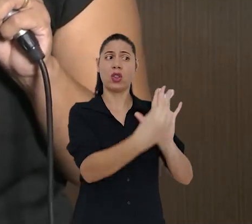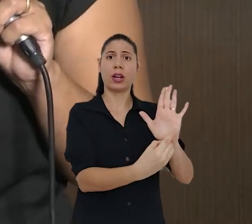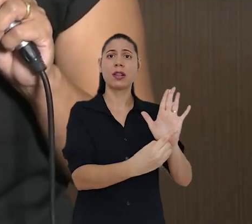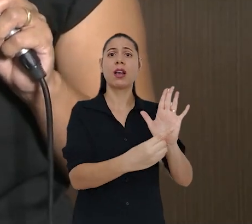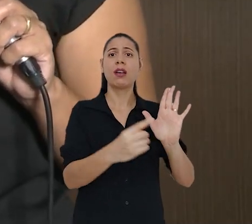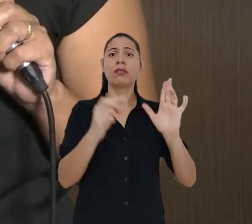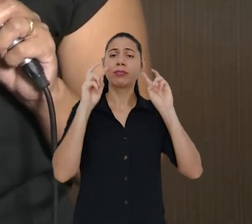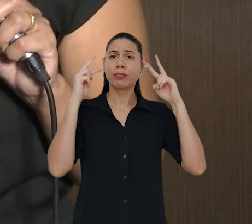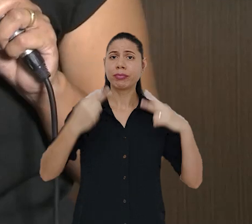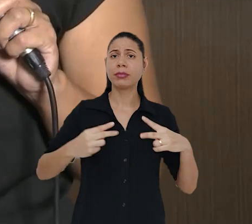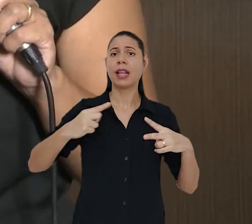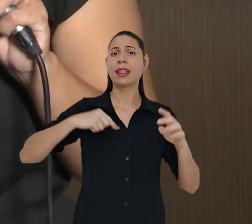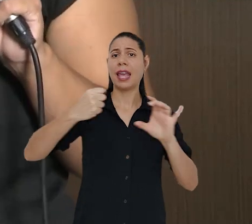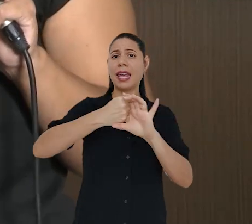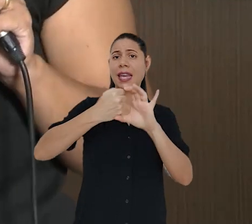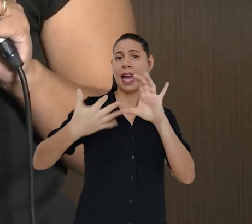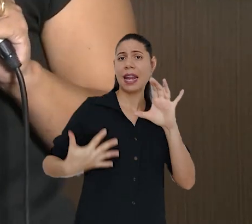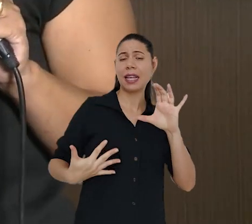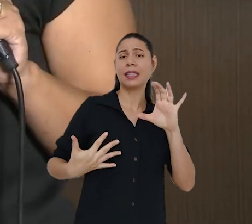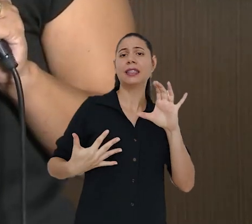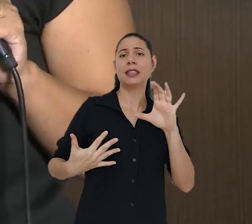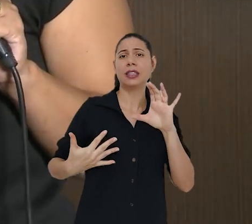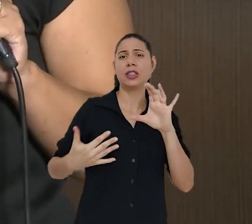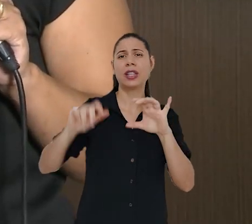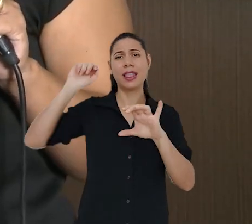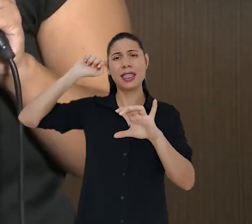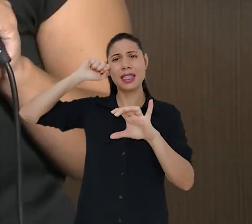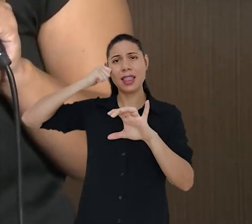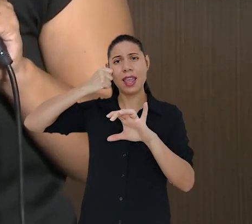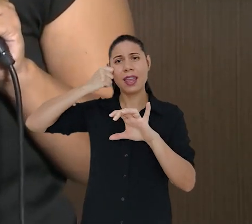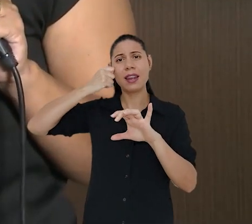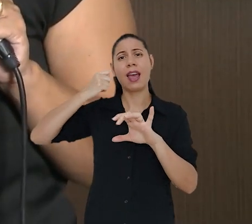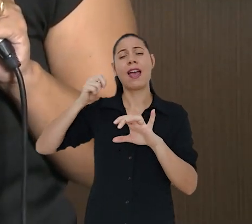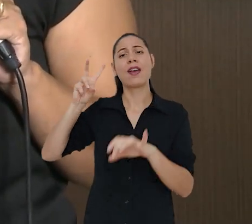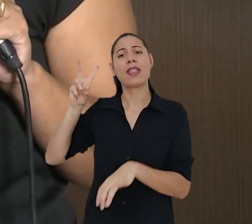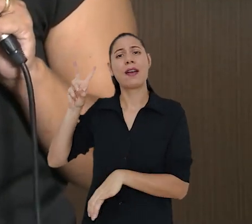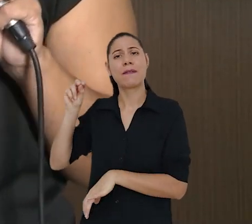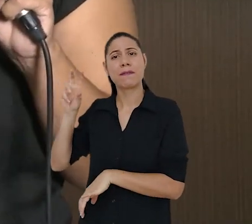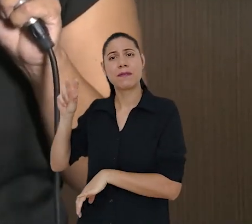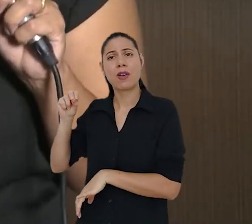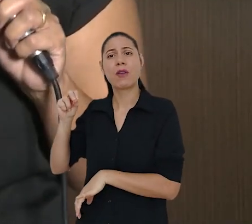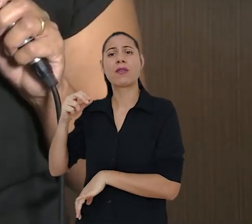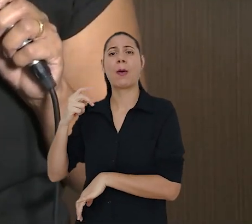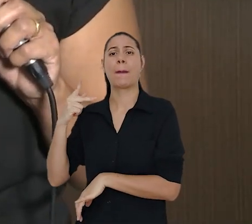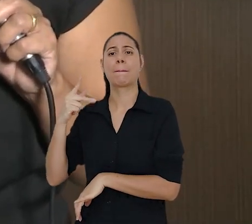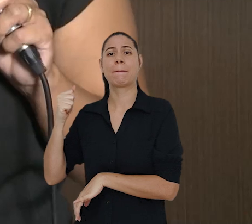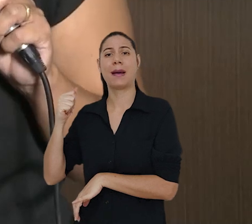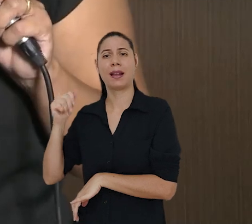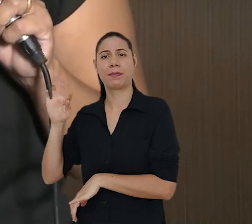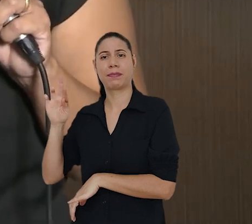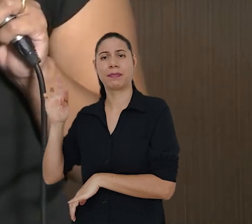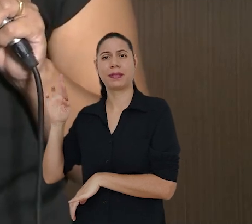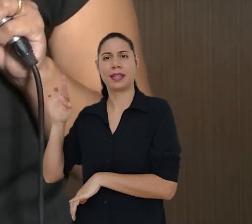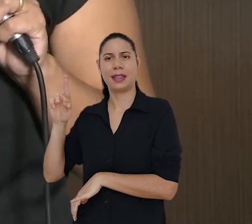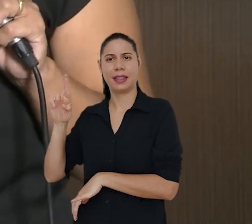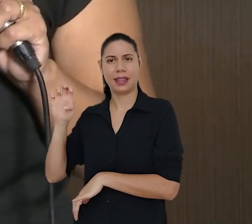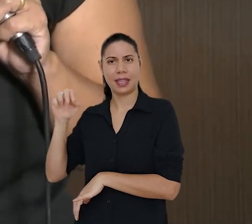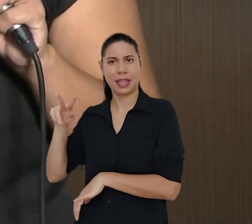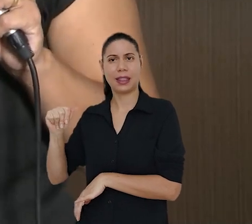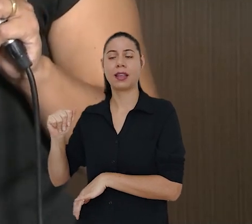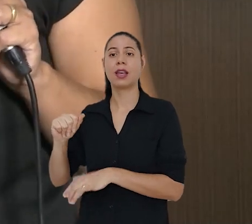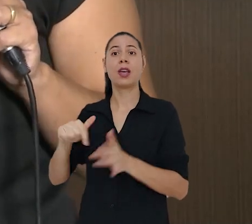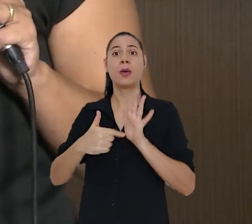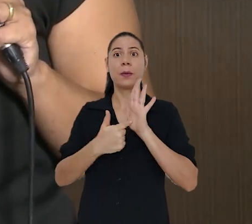tem características raciais de miscigenação com ascendência negra por parte de de sua avó paterna, confirmando assim